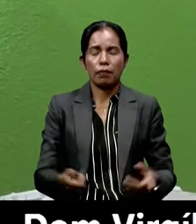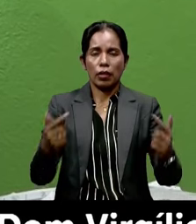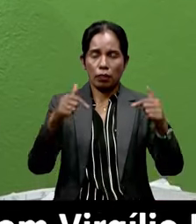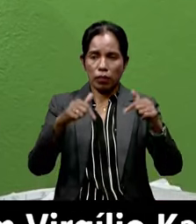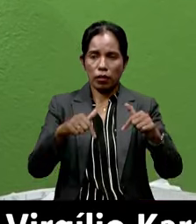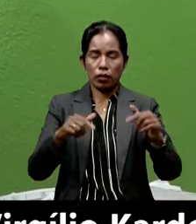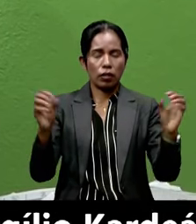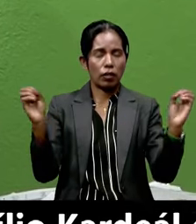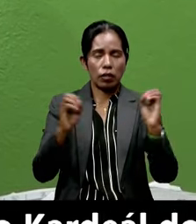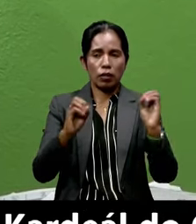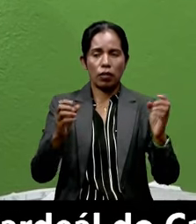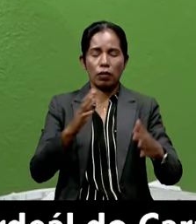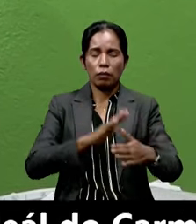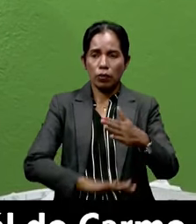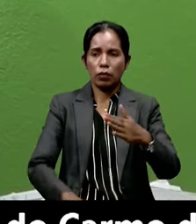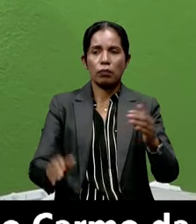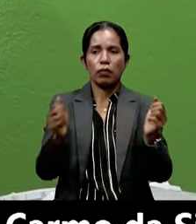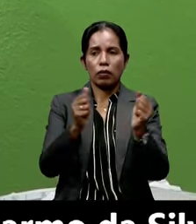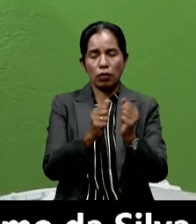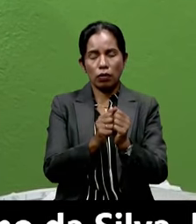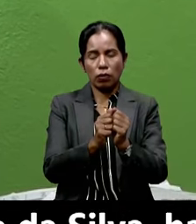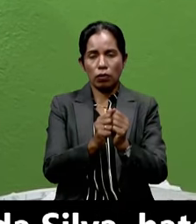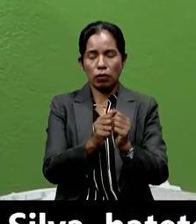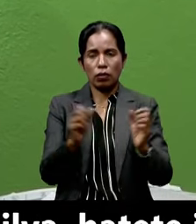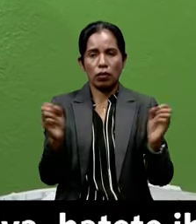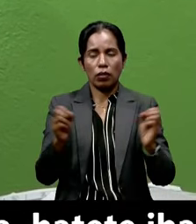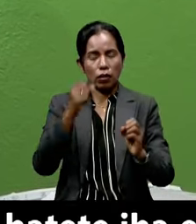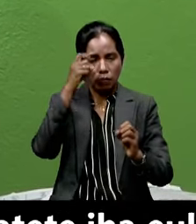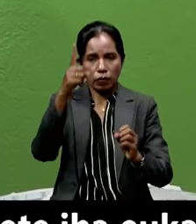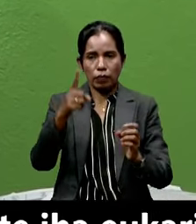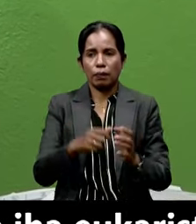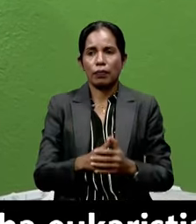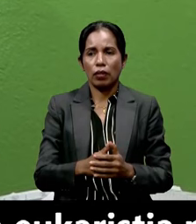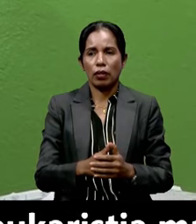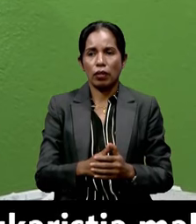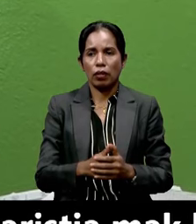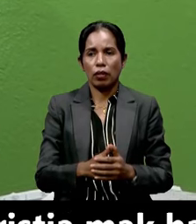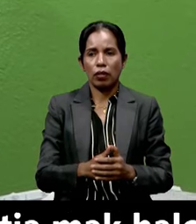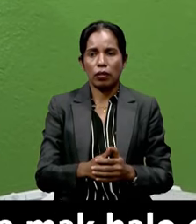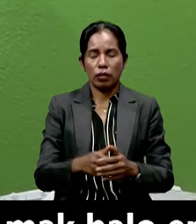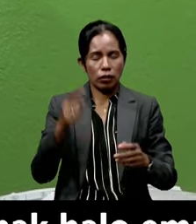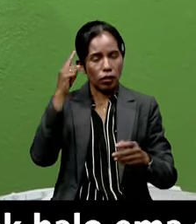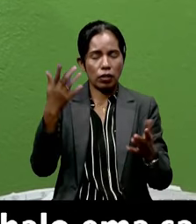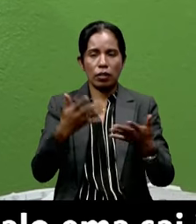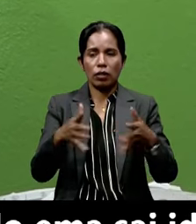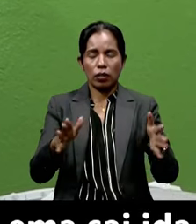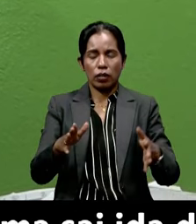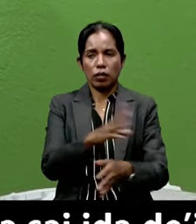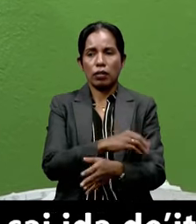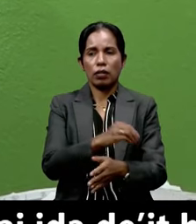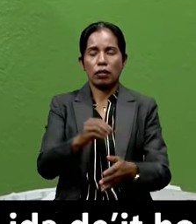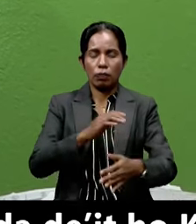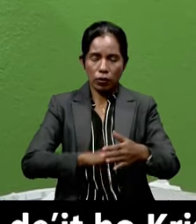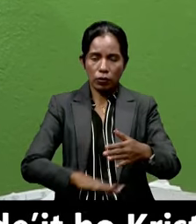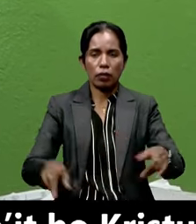la normal moris mai ho malformasi compren la ruma ain la ia ulfatu kik batsene ne valo moris